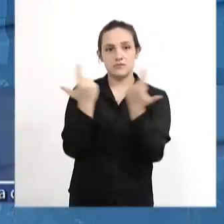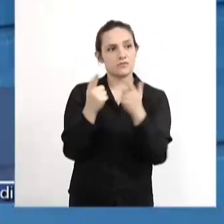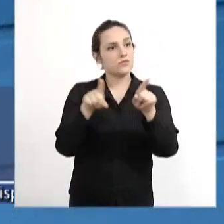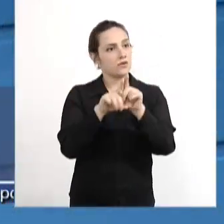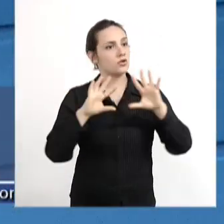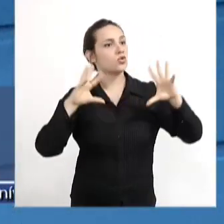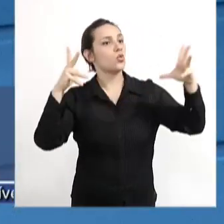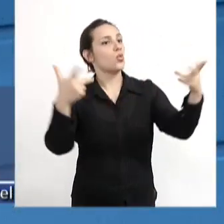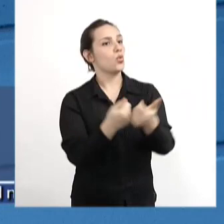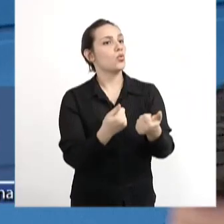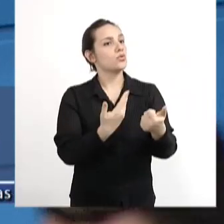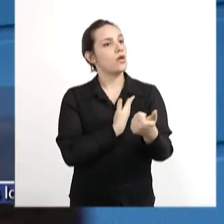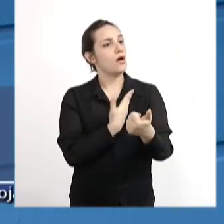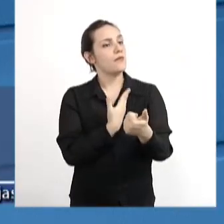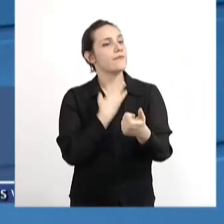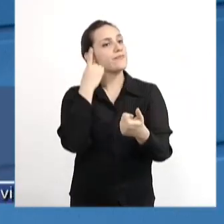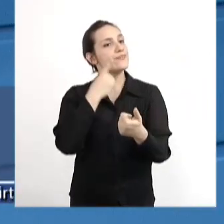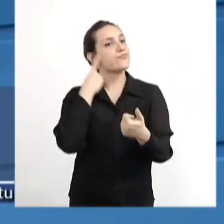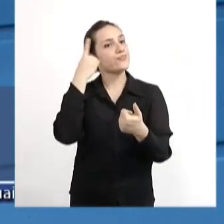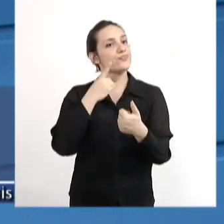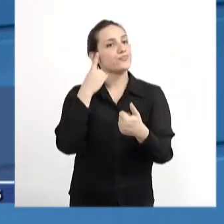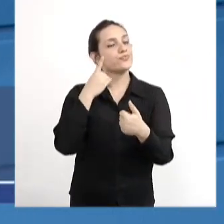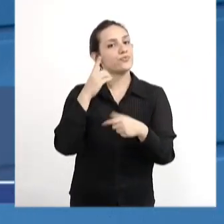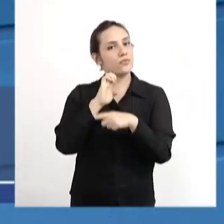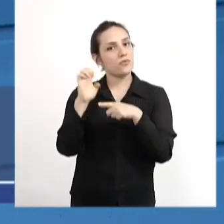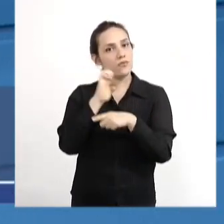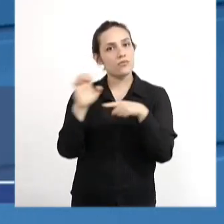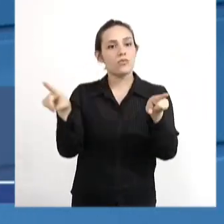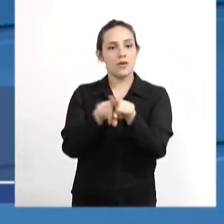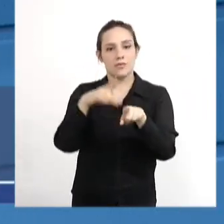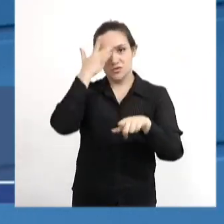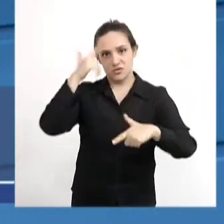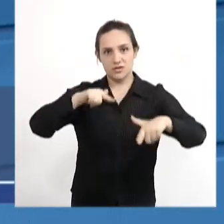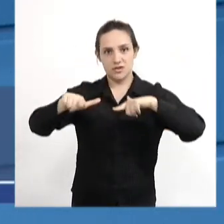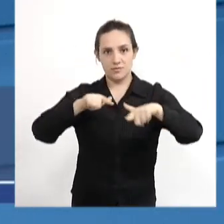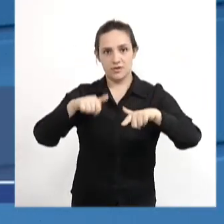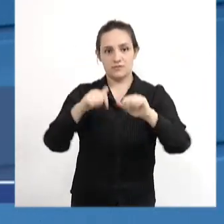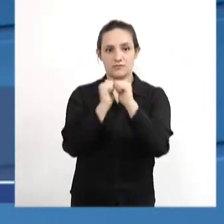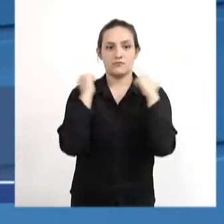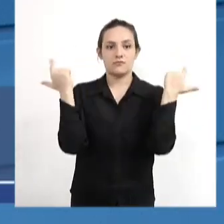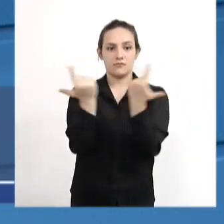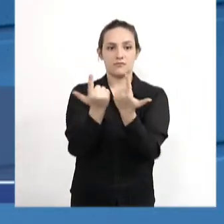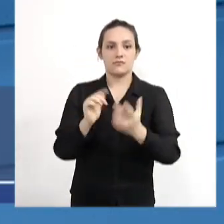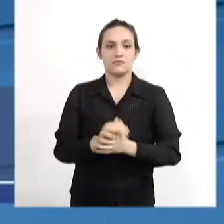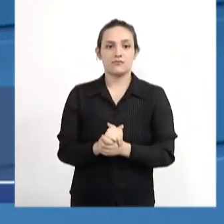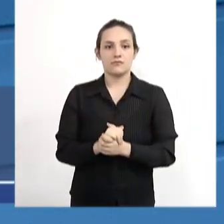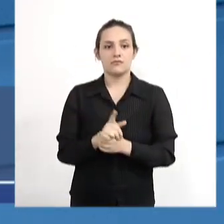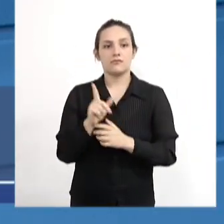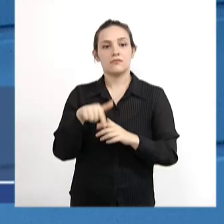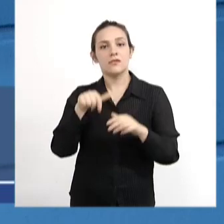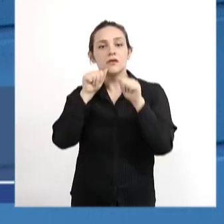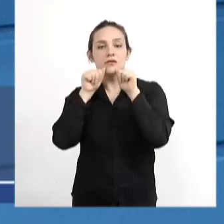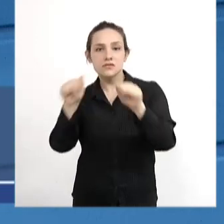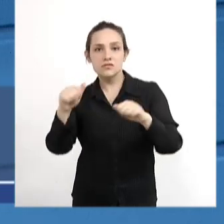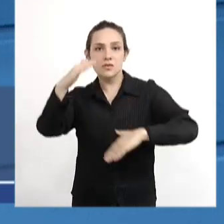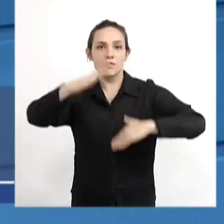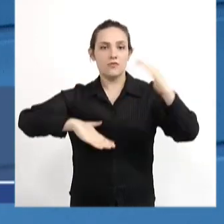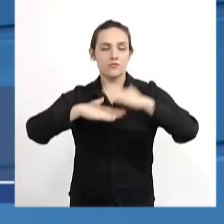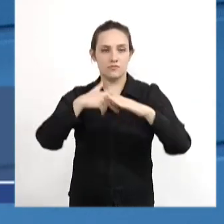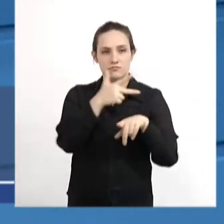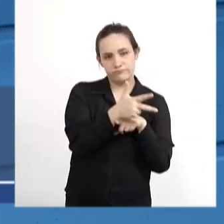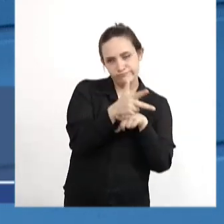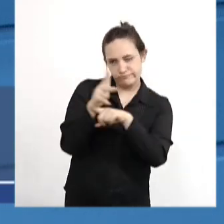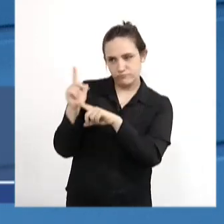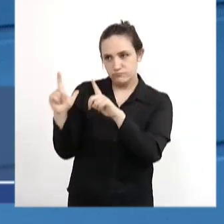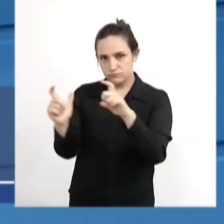pares, deputados estaduais, todos os servidores da nossa casa, as assessorias, imprensa.